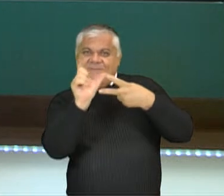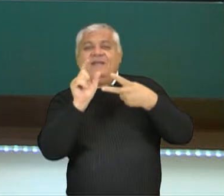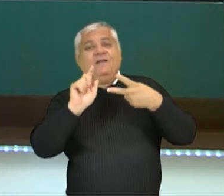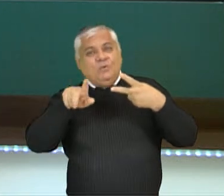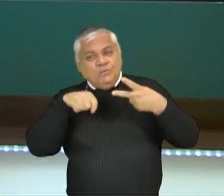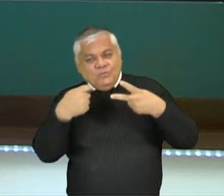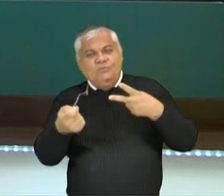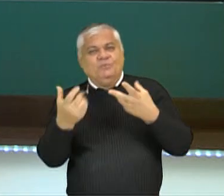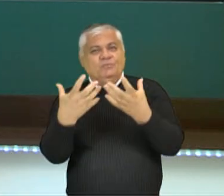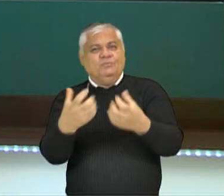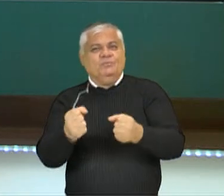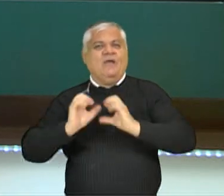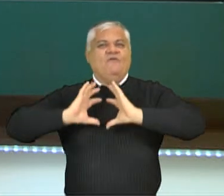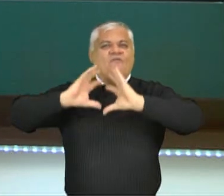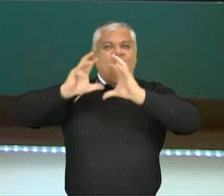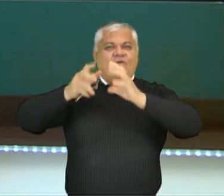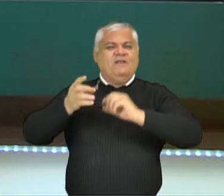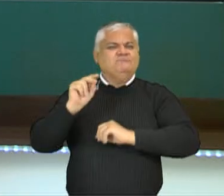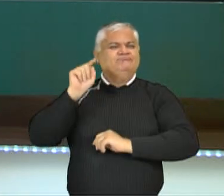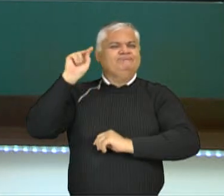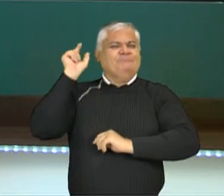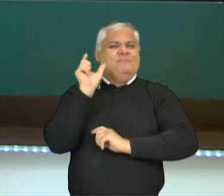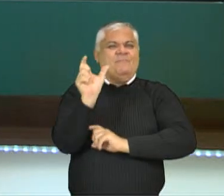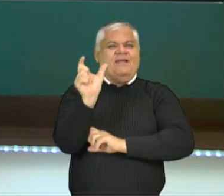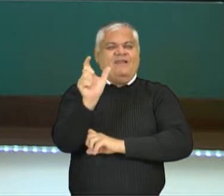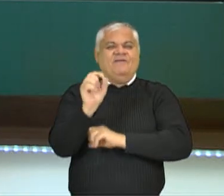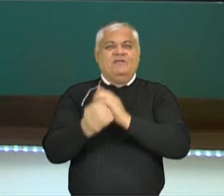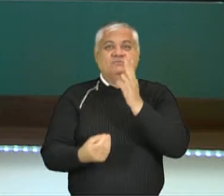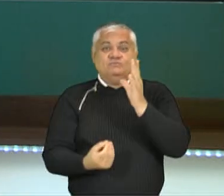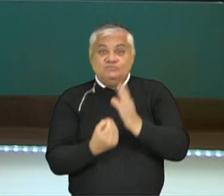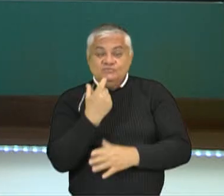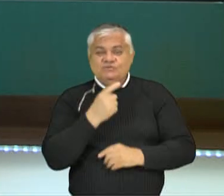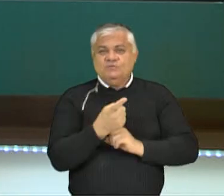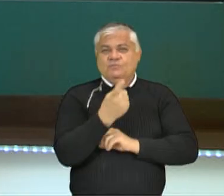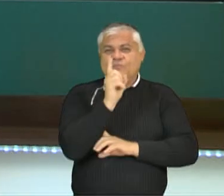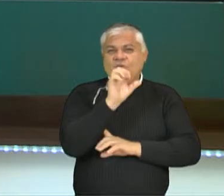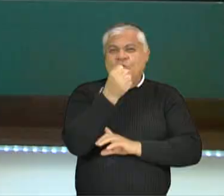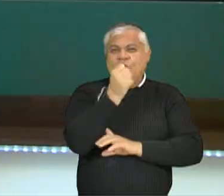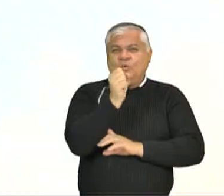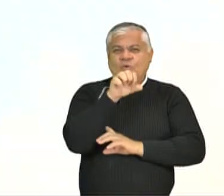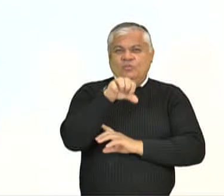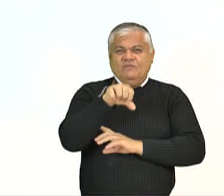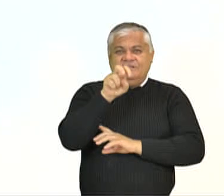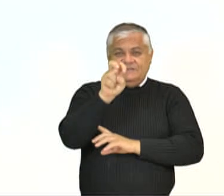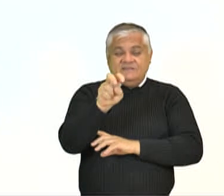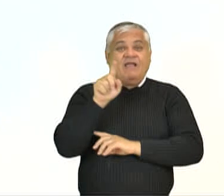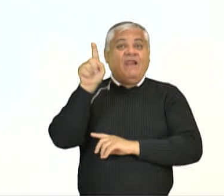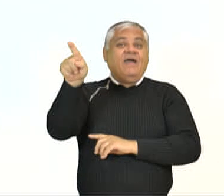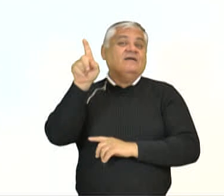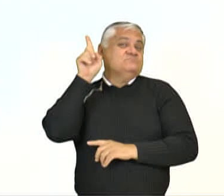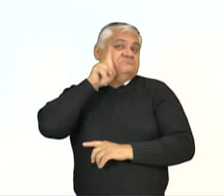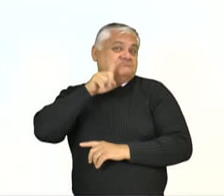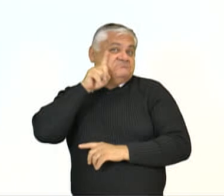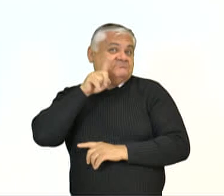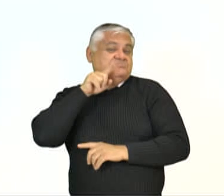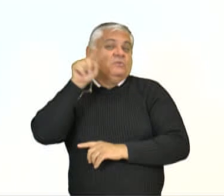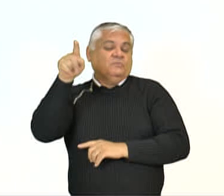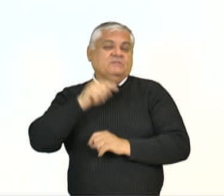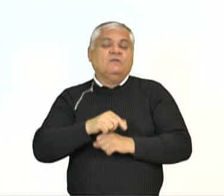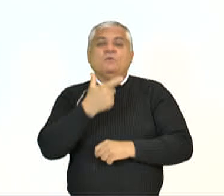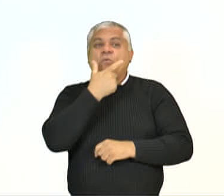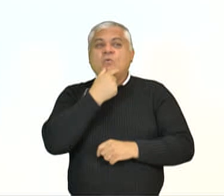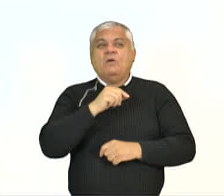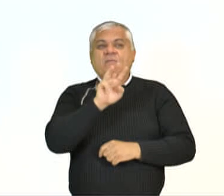são aceitáveis, tá? Foi criado em 1895 em Massachusetts, nos Estados Unidos, por